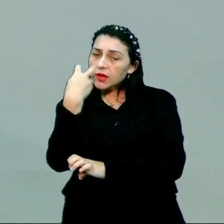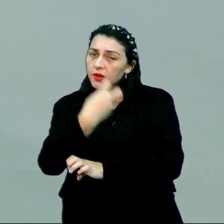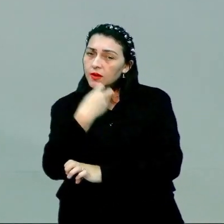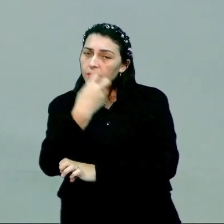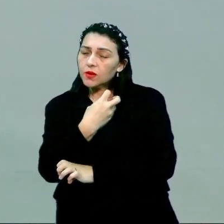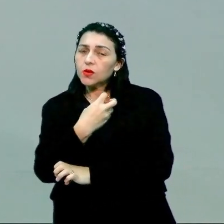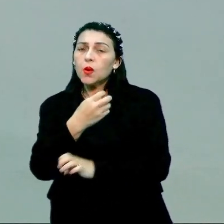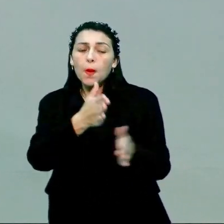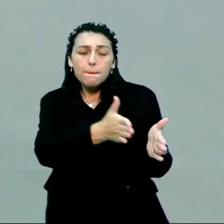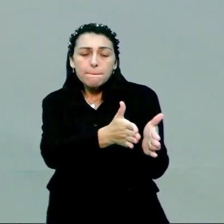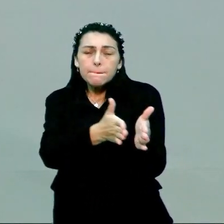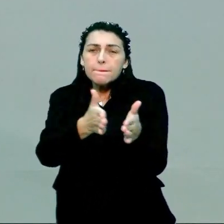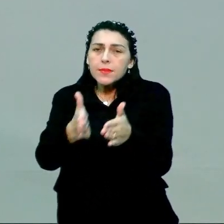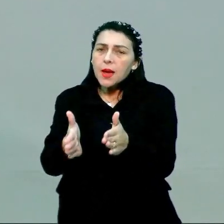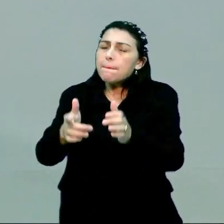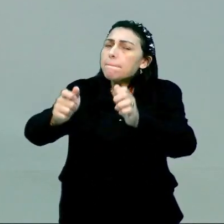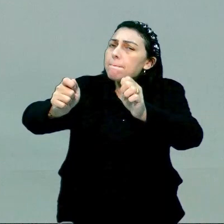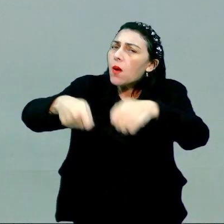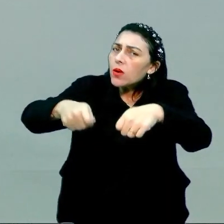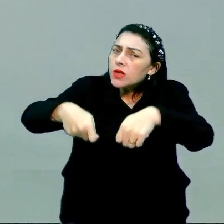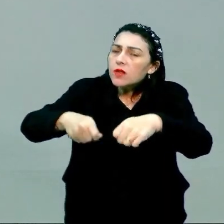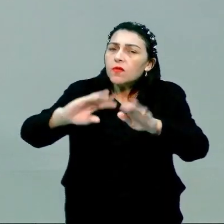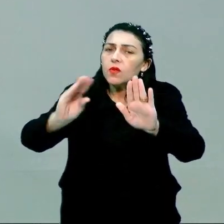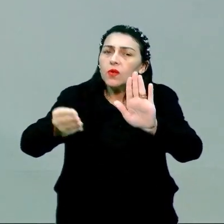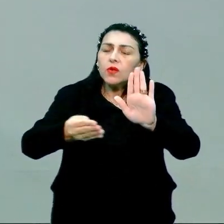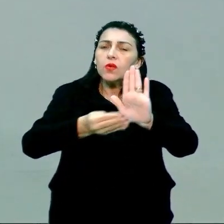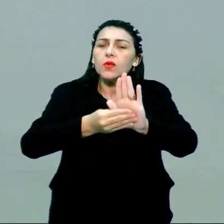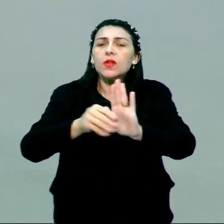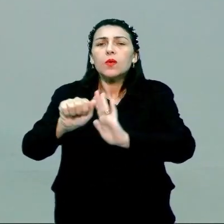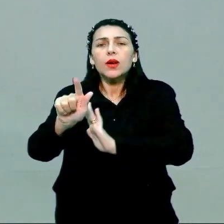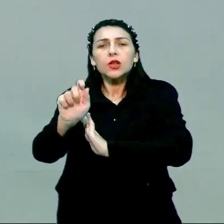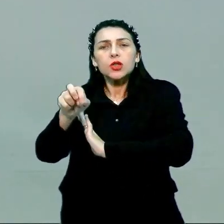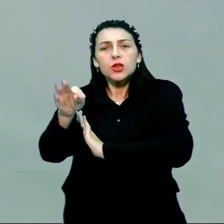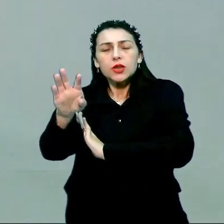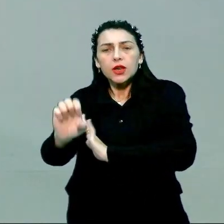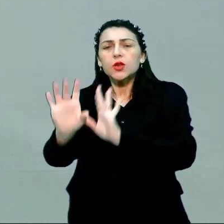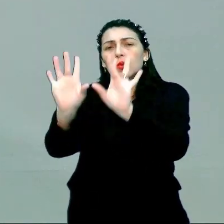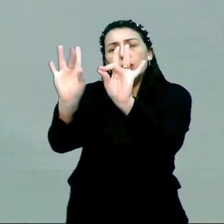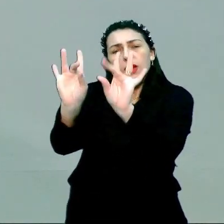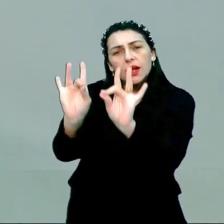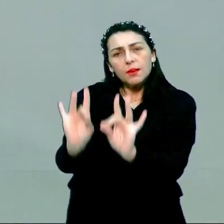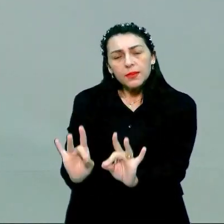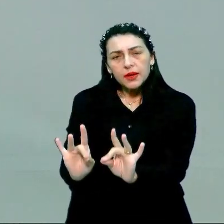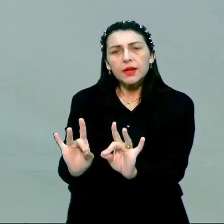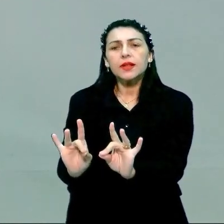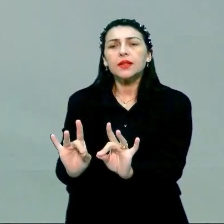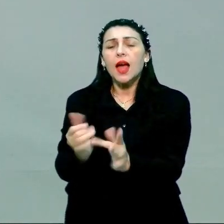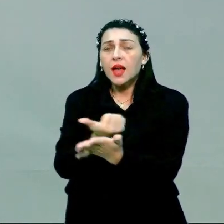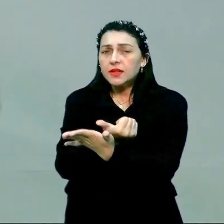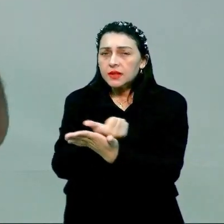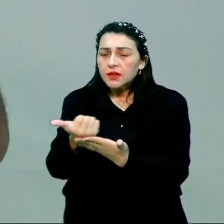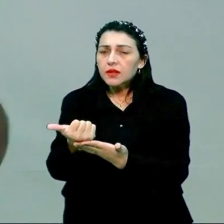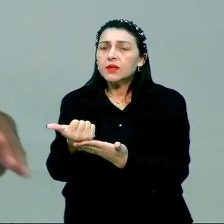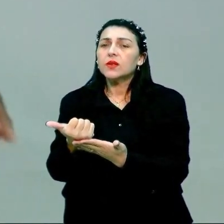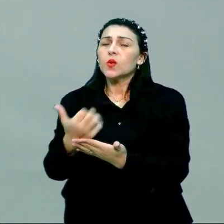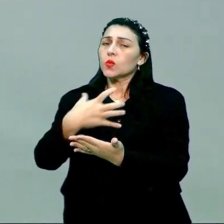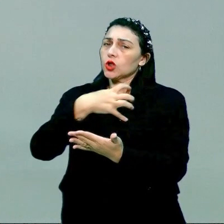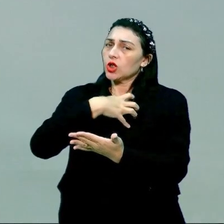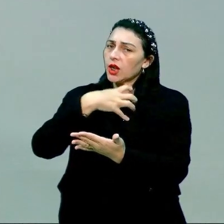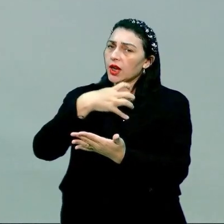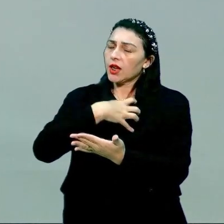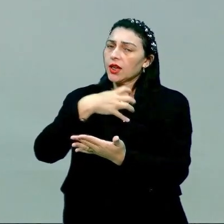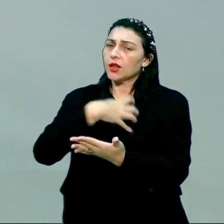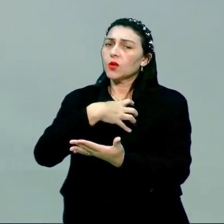num único período, é possível colocar o agente, o detalhamento, a ação, o modo,